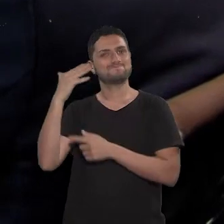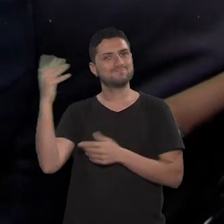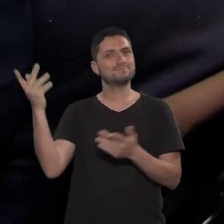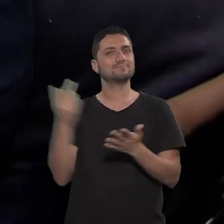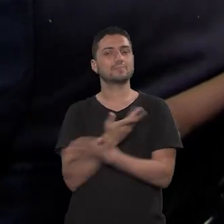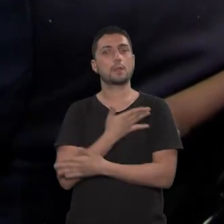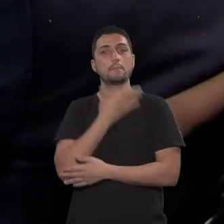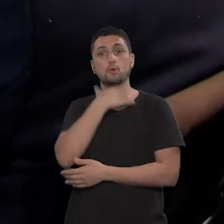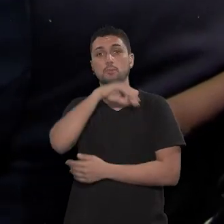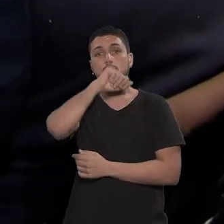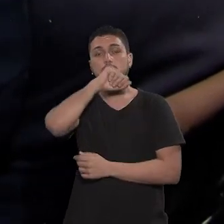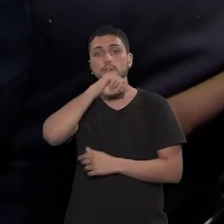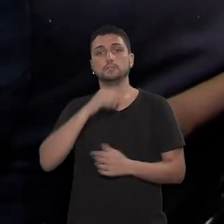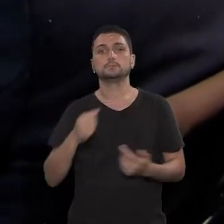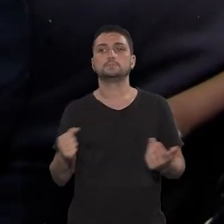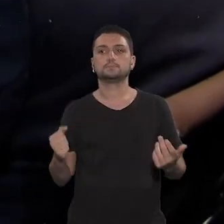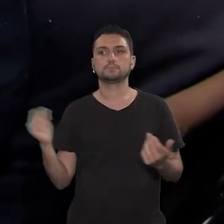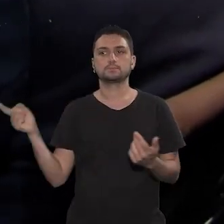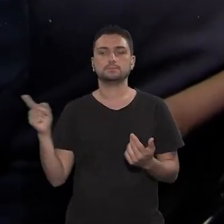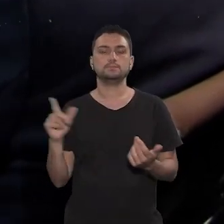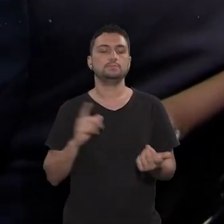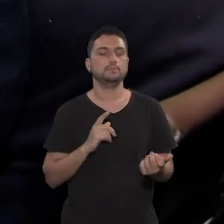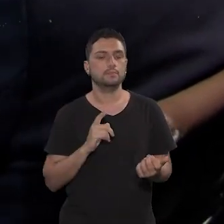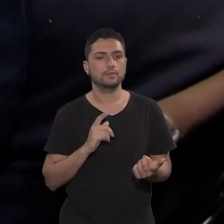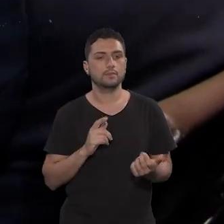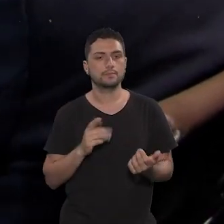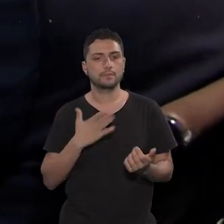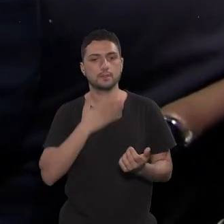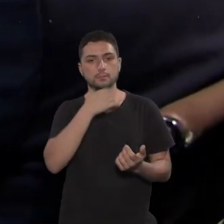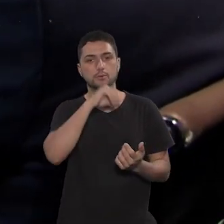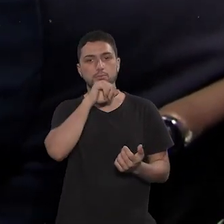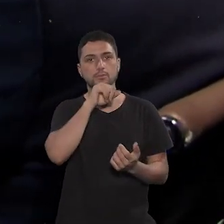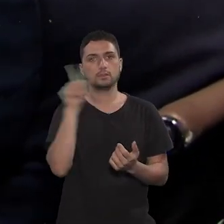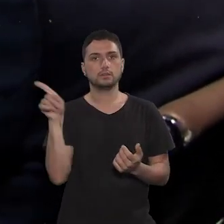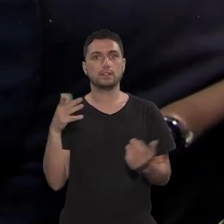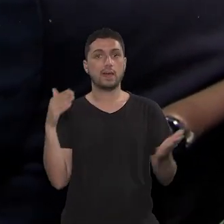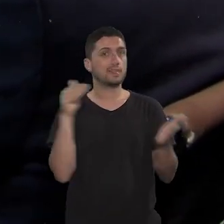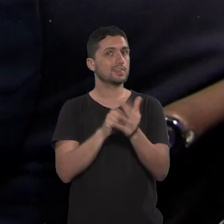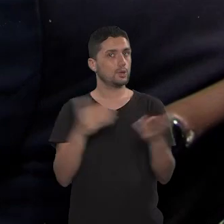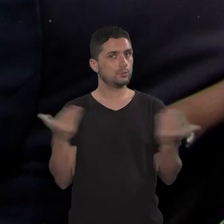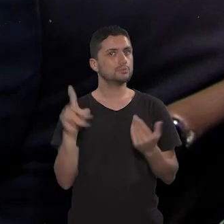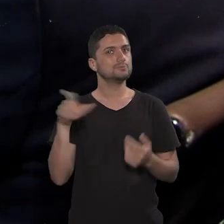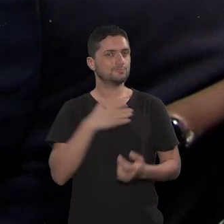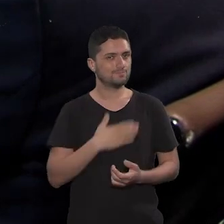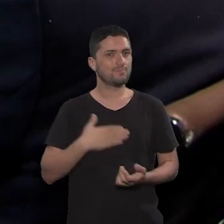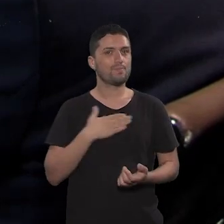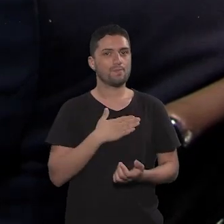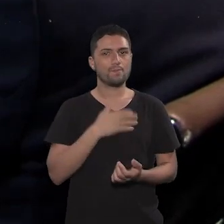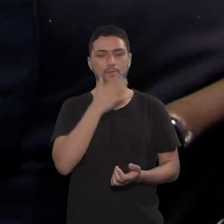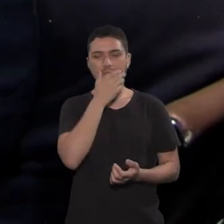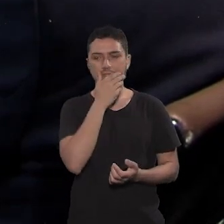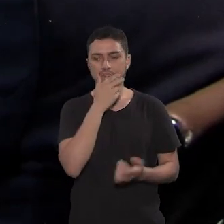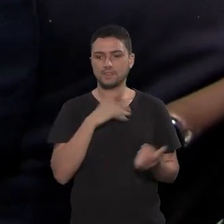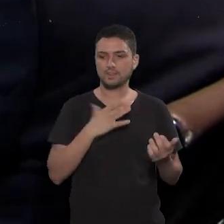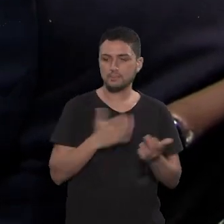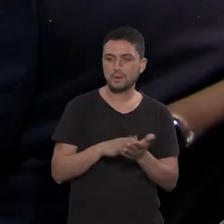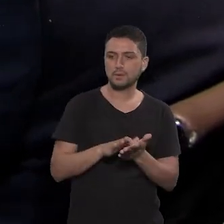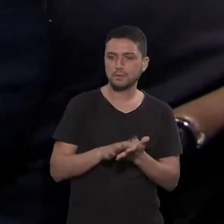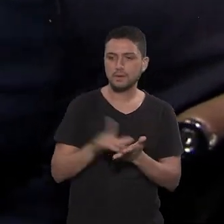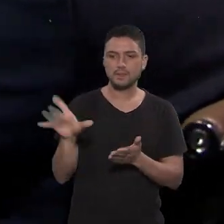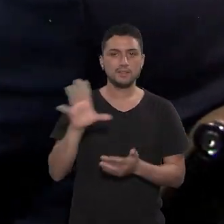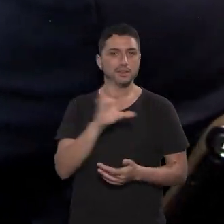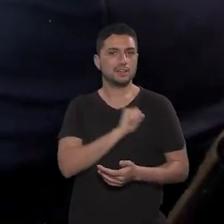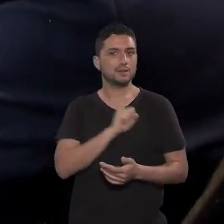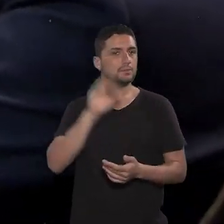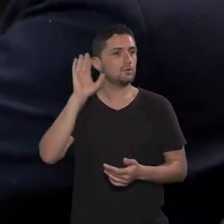Isso foi uma febre. Meu pai, ele chama-se Jolar, o nome dele. Ele é amante até hoje. Né?